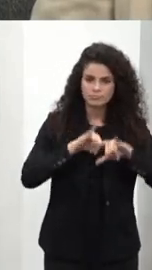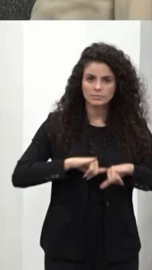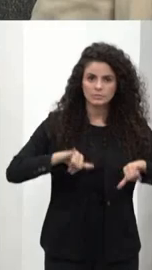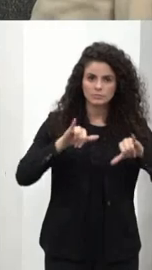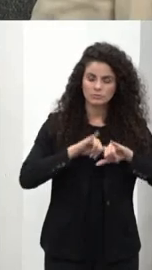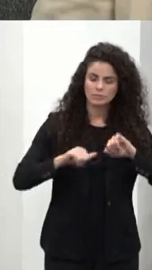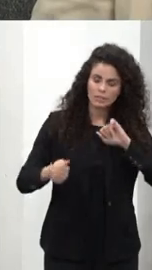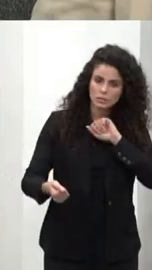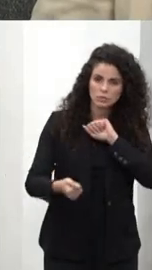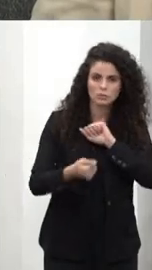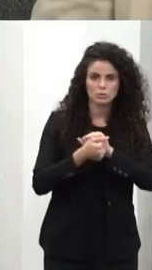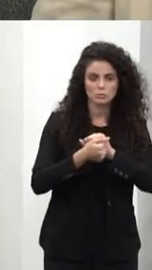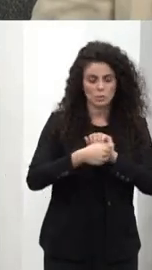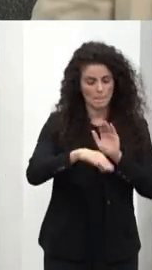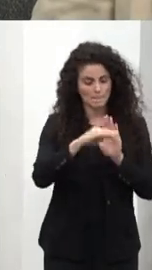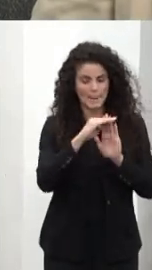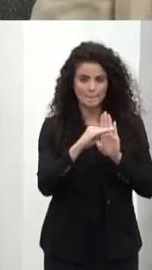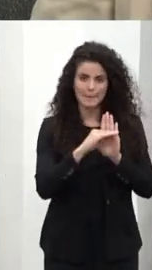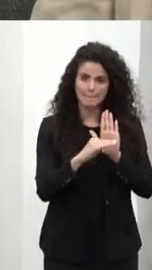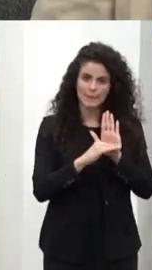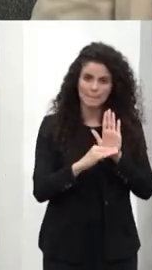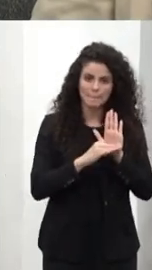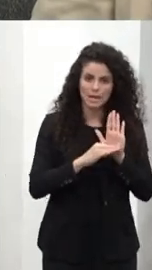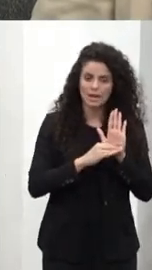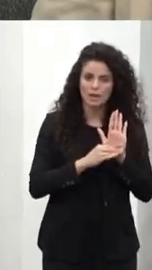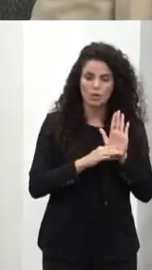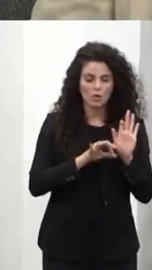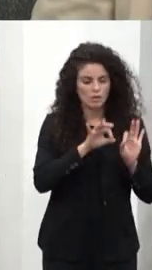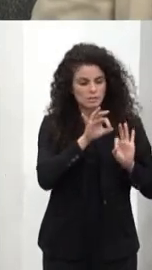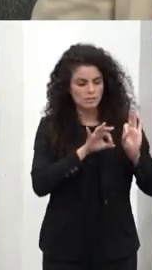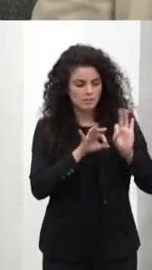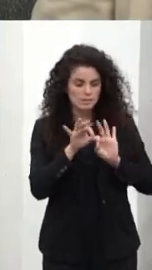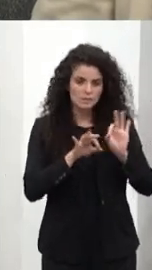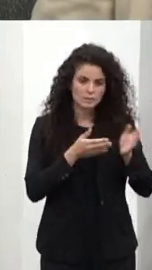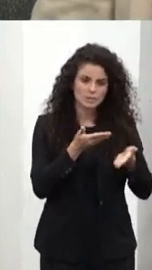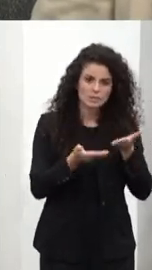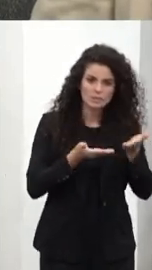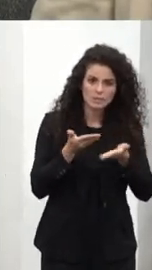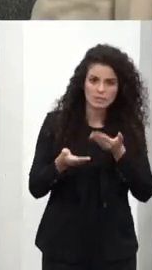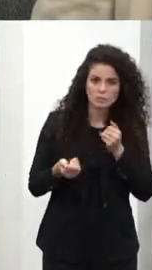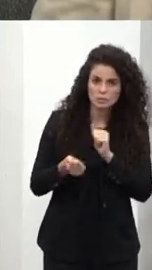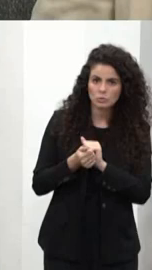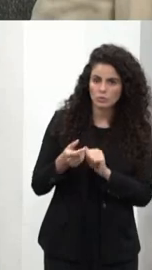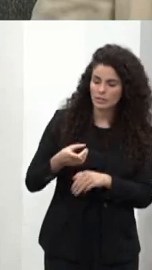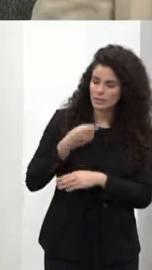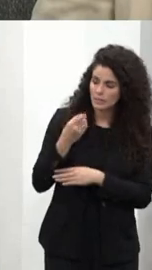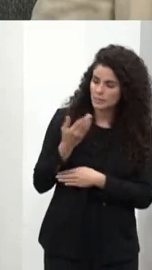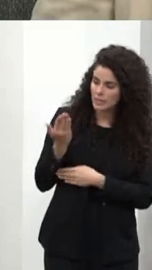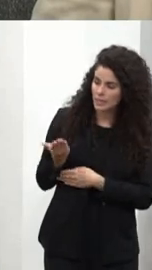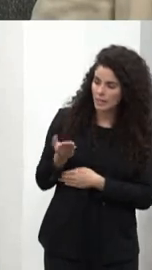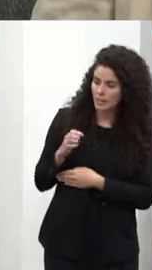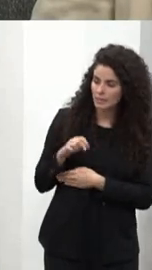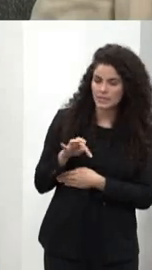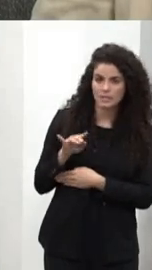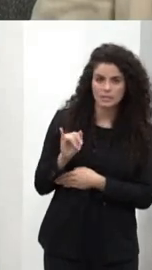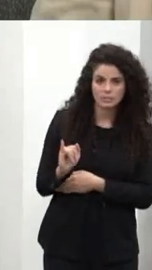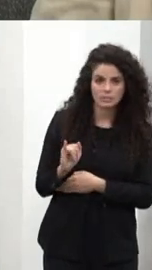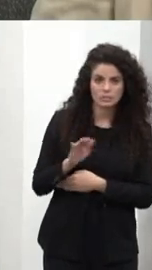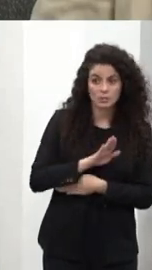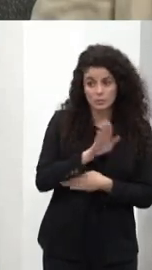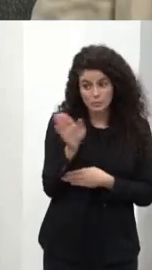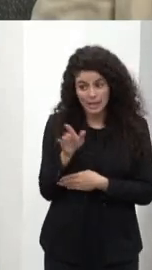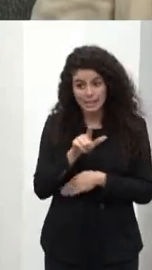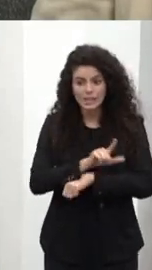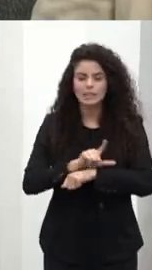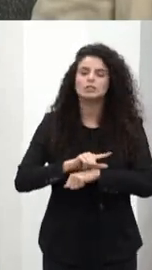a regulamentação plano de atendimento de circulação a deputada carminatio aqui antes de sair venham em imagens a gente vai vir